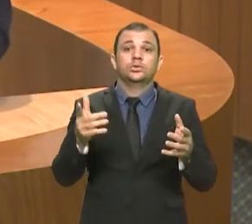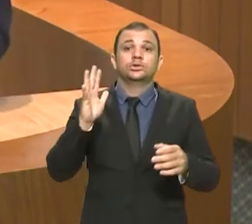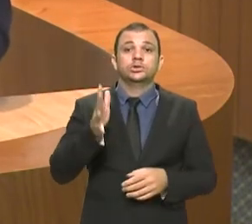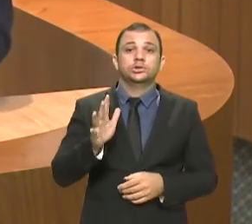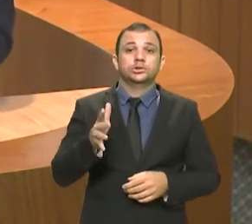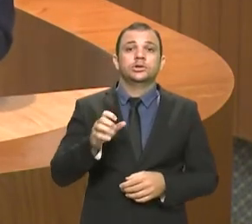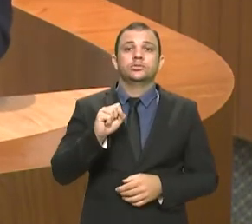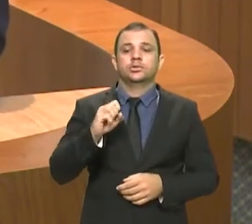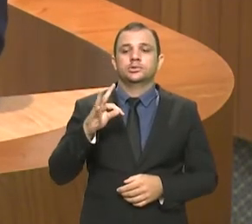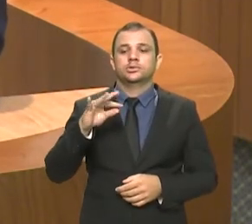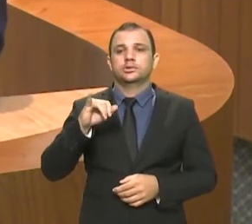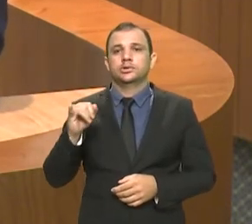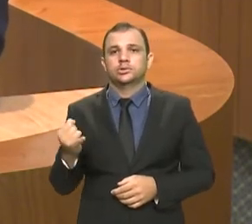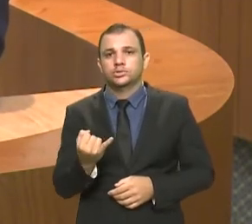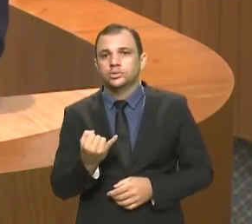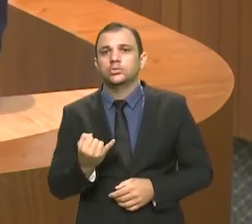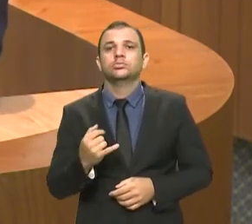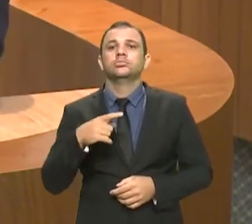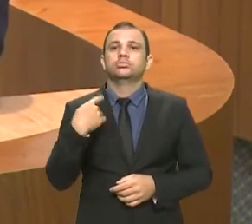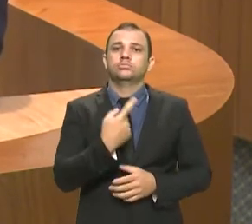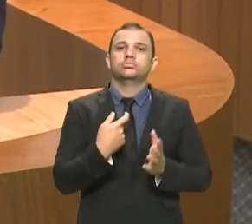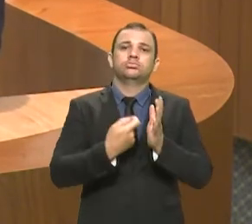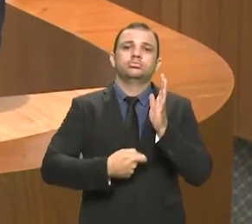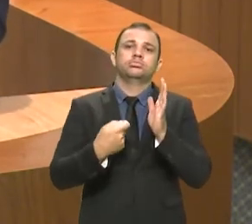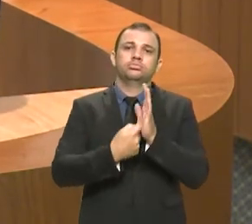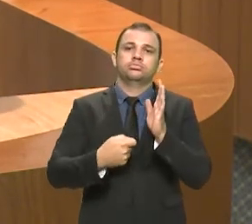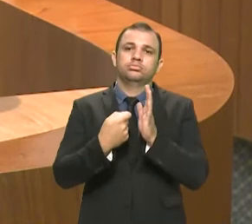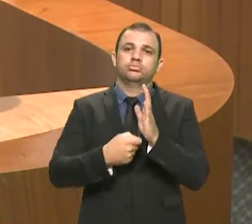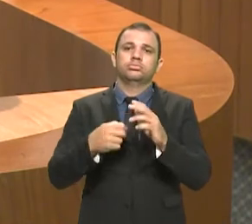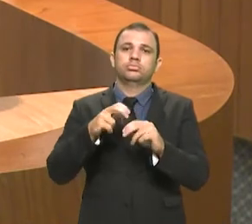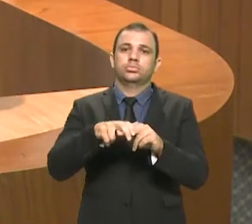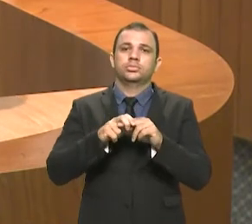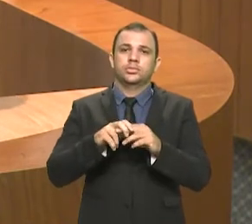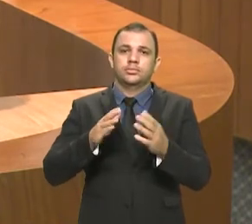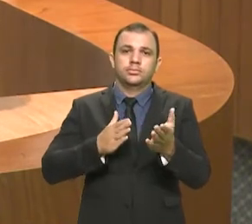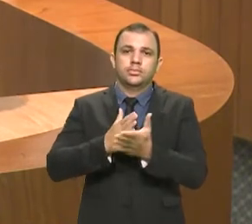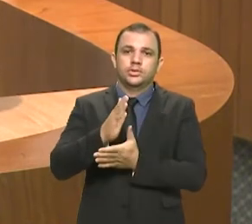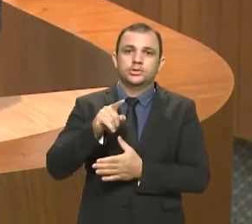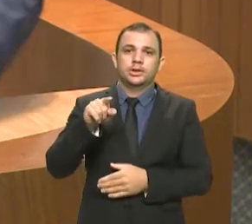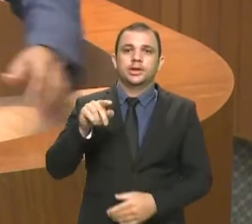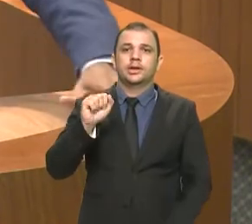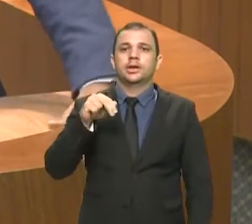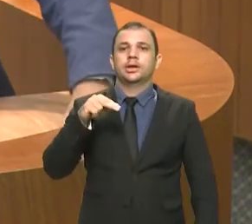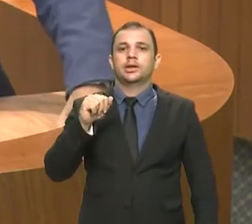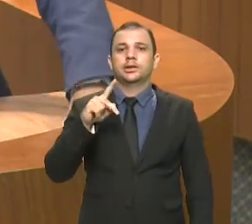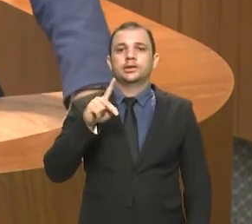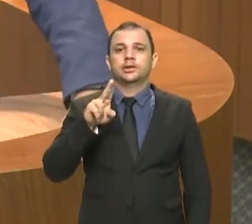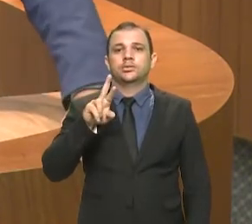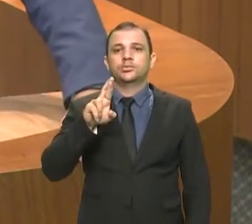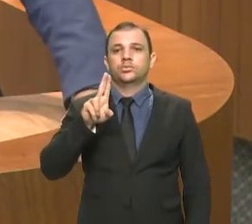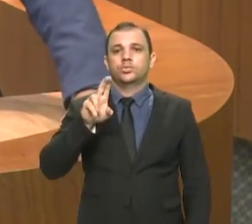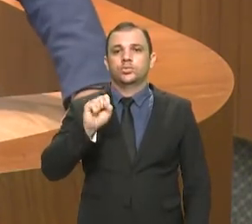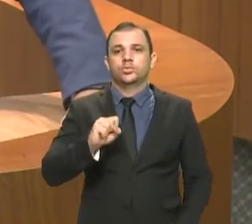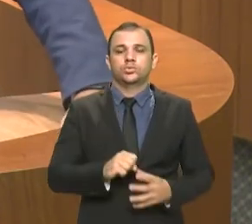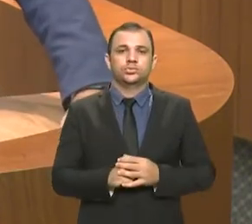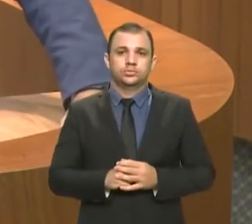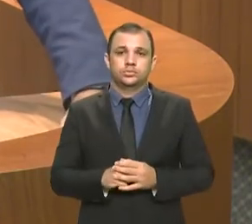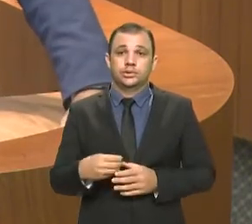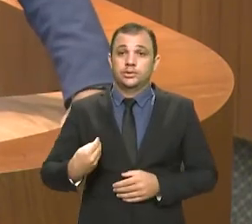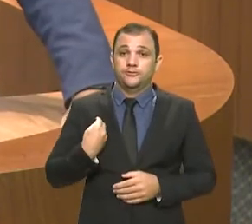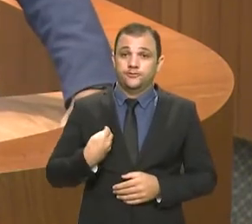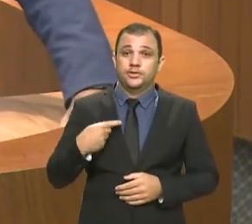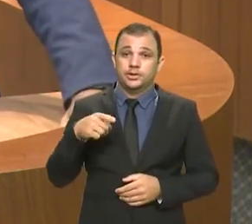nomeação dos aprovados na cidade de Anápolis. Mas tivemos também lá, e protocolamos dois documentos, solicitando um